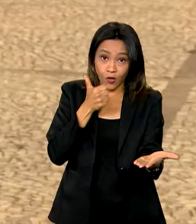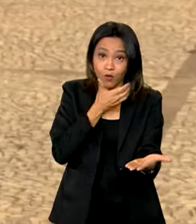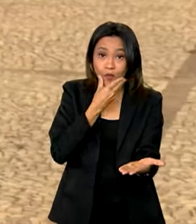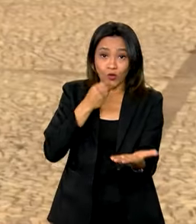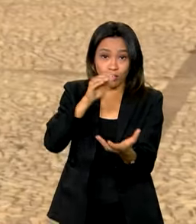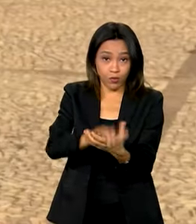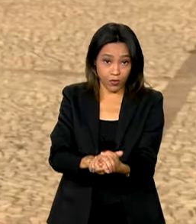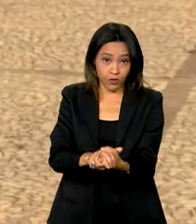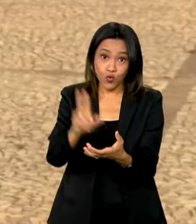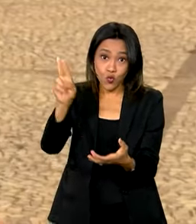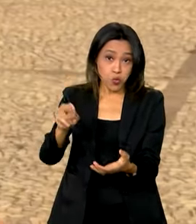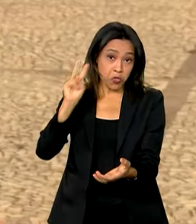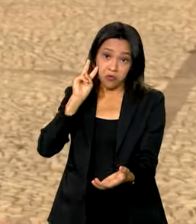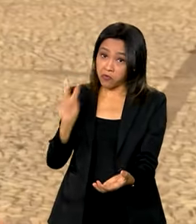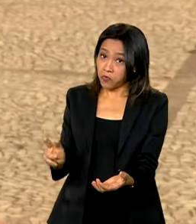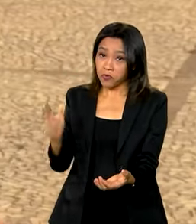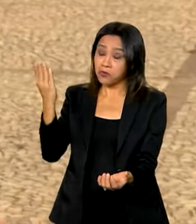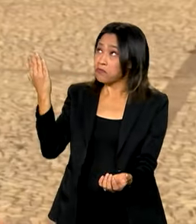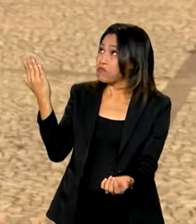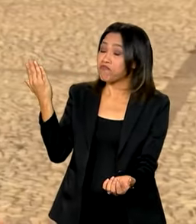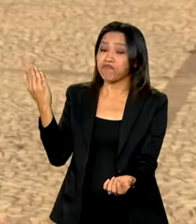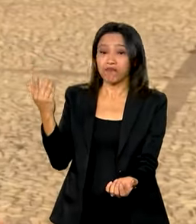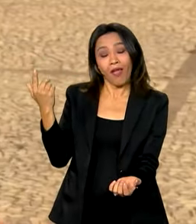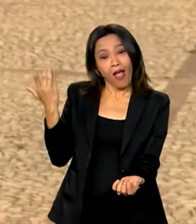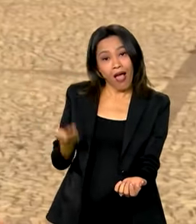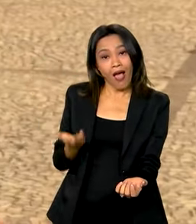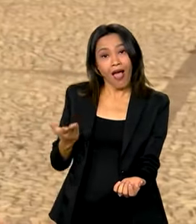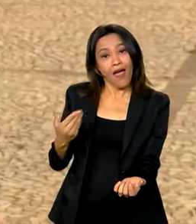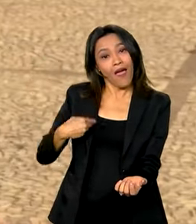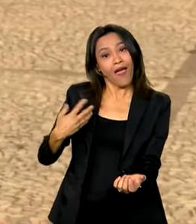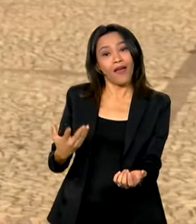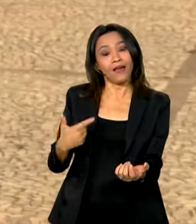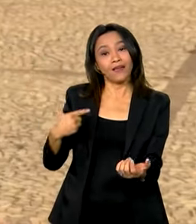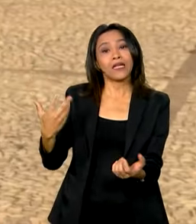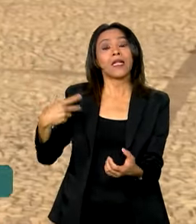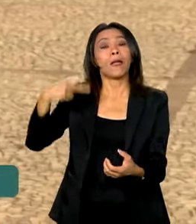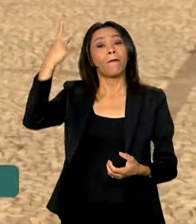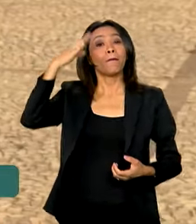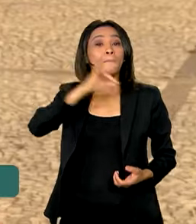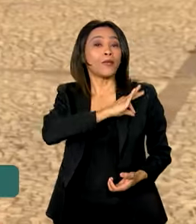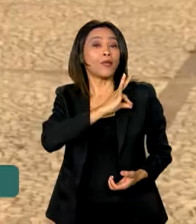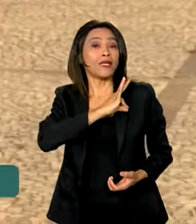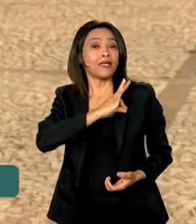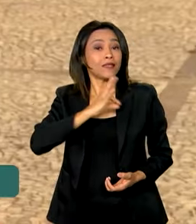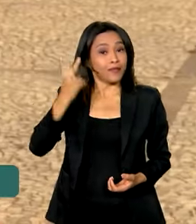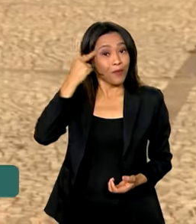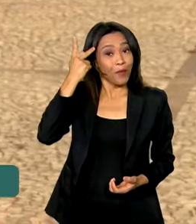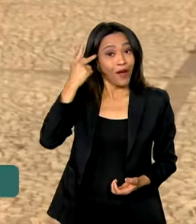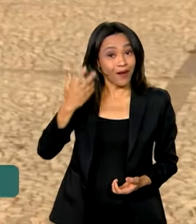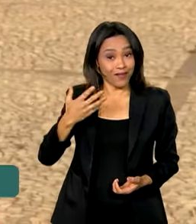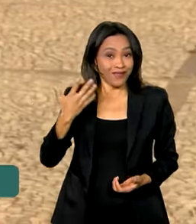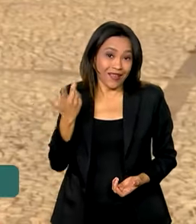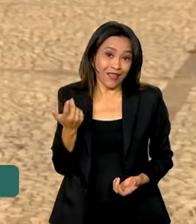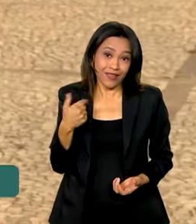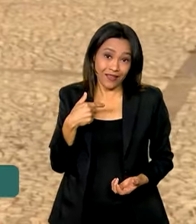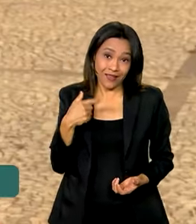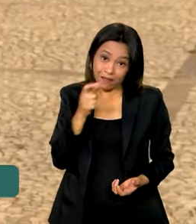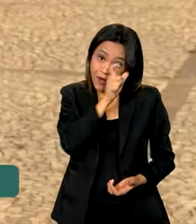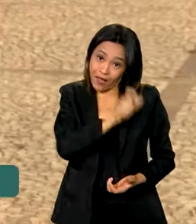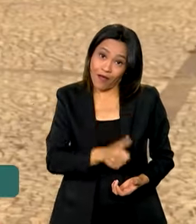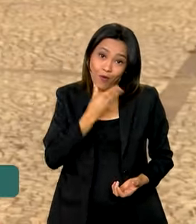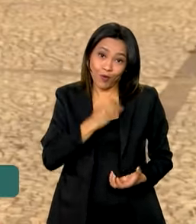acompanhado, né. Ele também faz parte, né, da Polícia Militar do Estado de São Paulo, né, então para ele é muito importante, né,